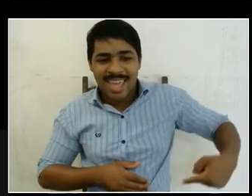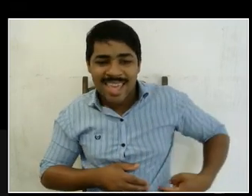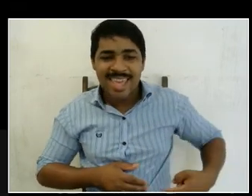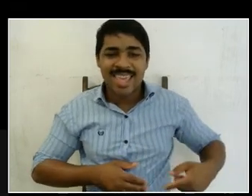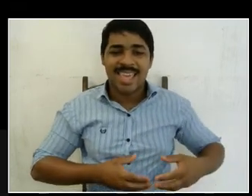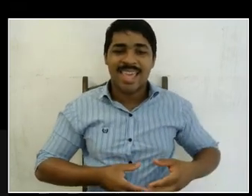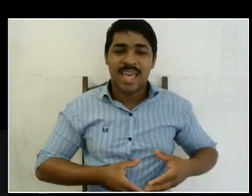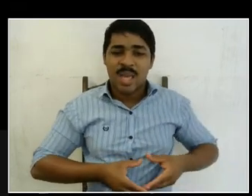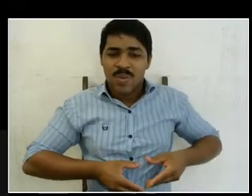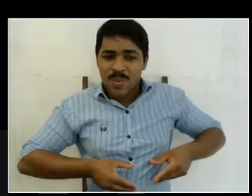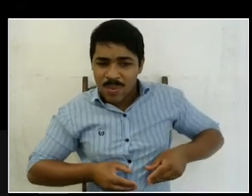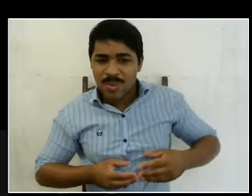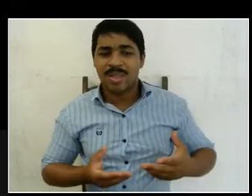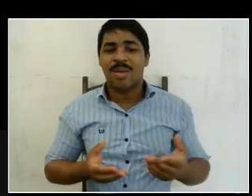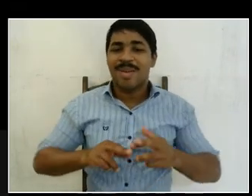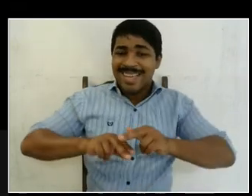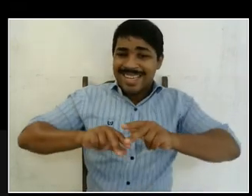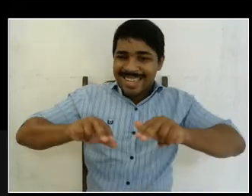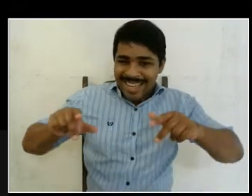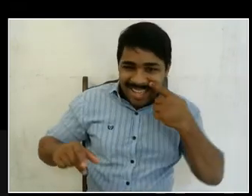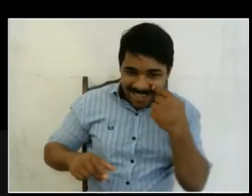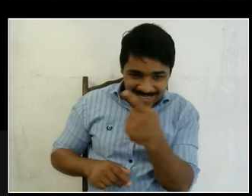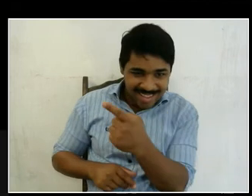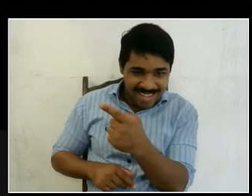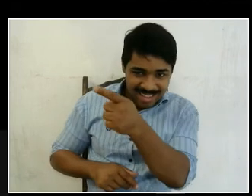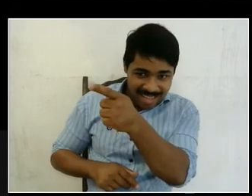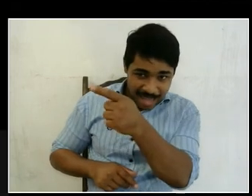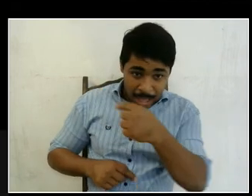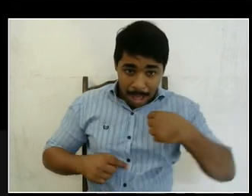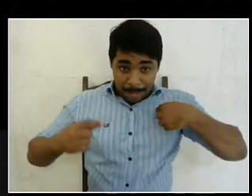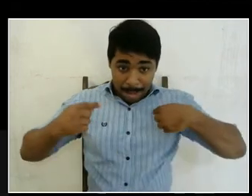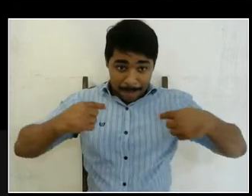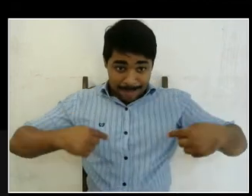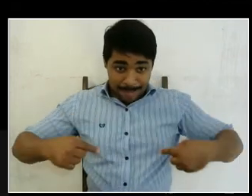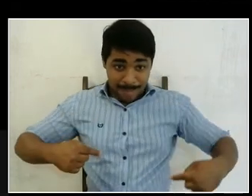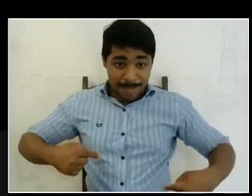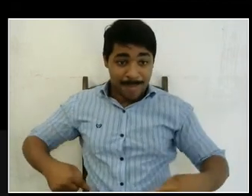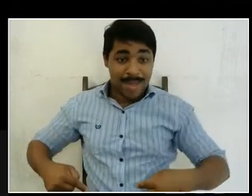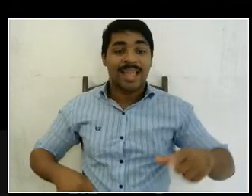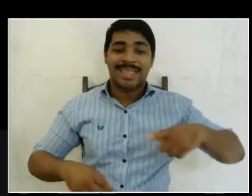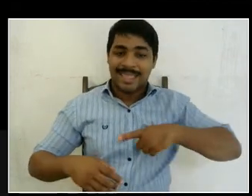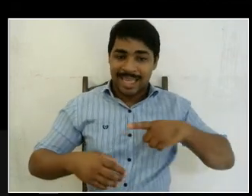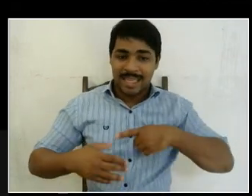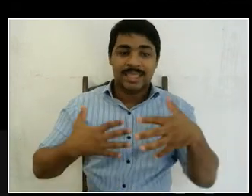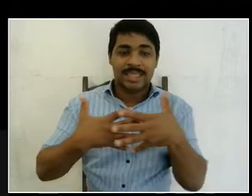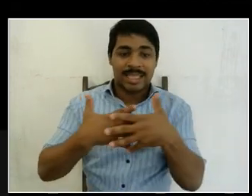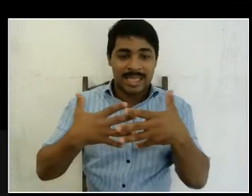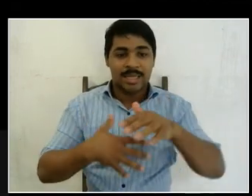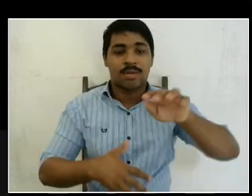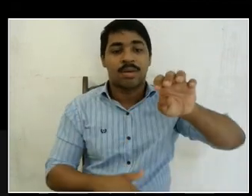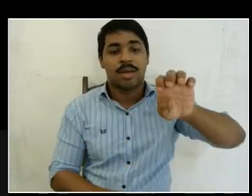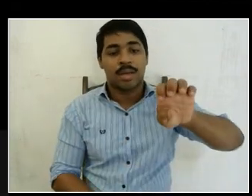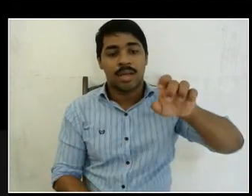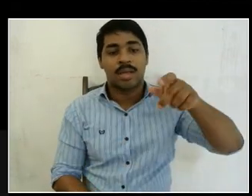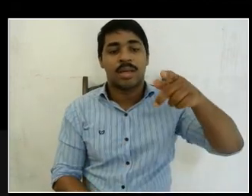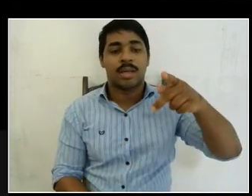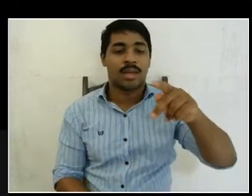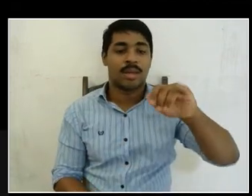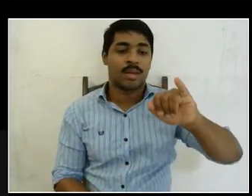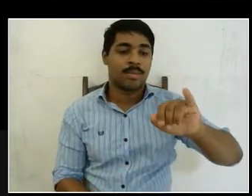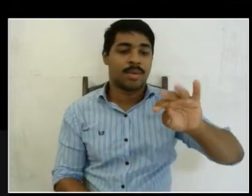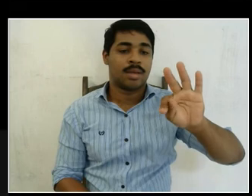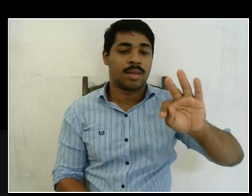estômago, na bexiga urinária, na nossa uretra, tá? Então, o tecido epitelial ele é encontrado em várias partes do nosso